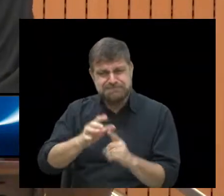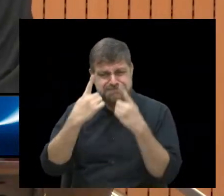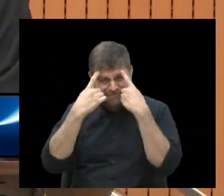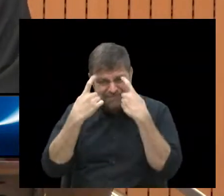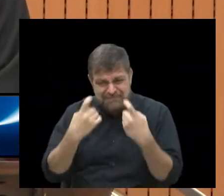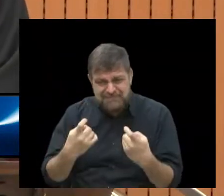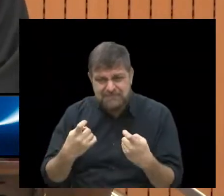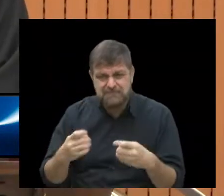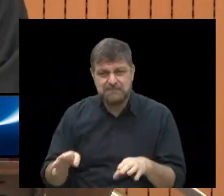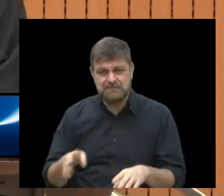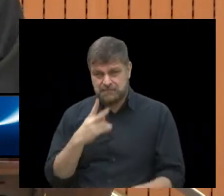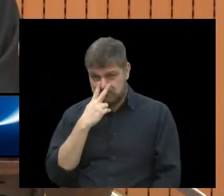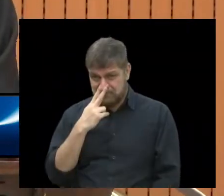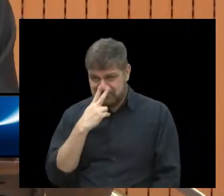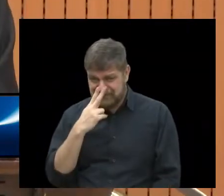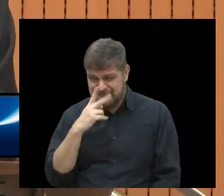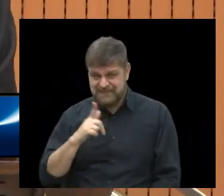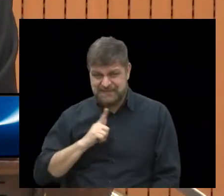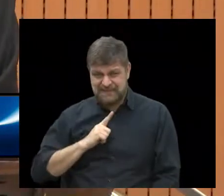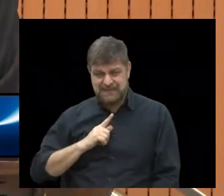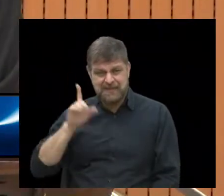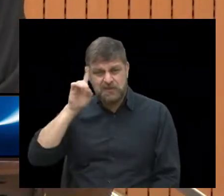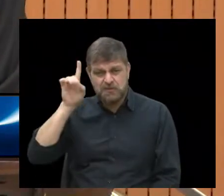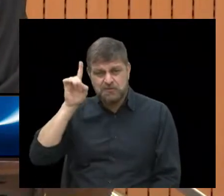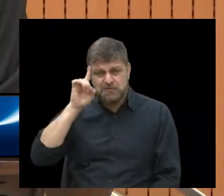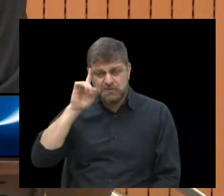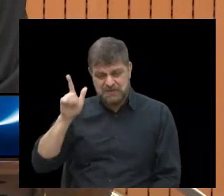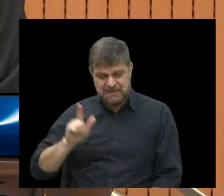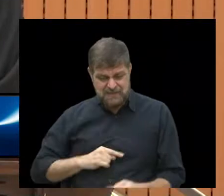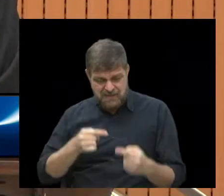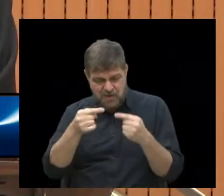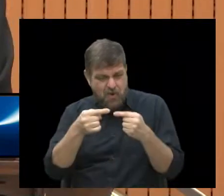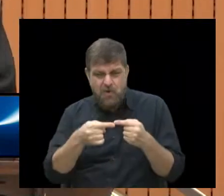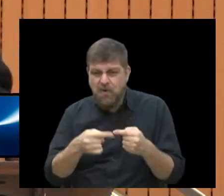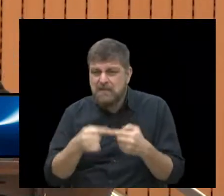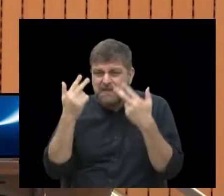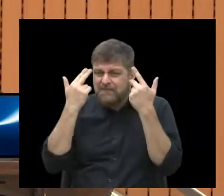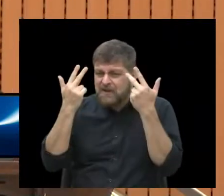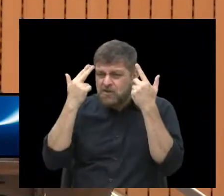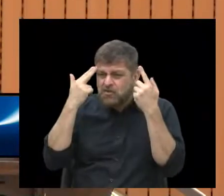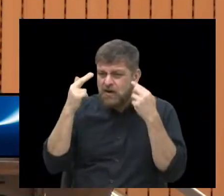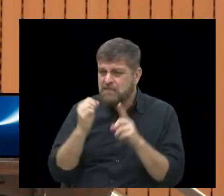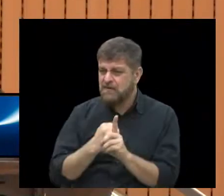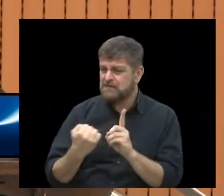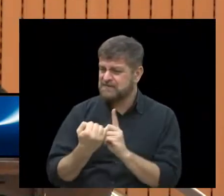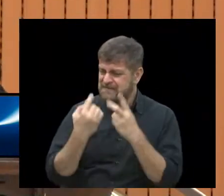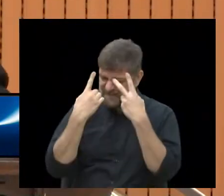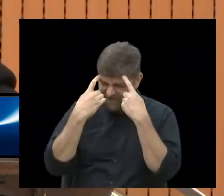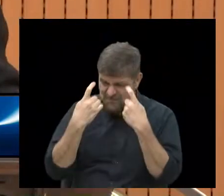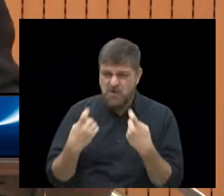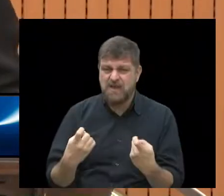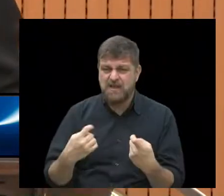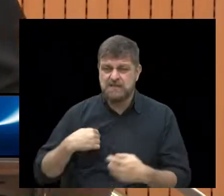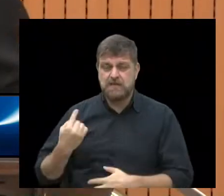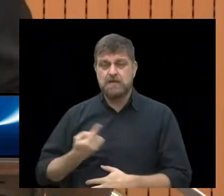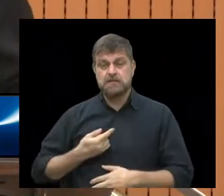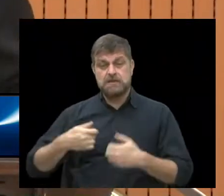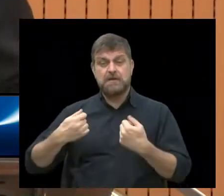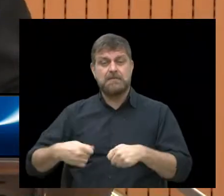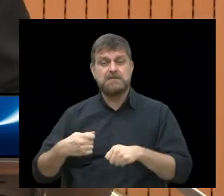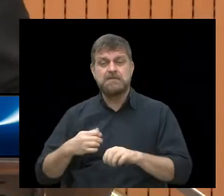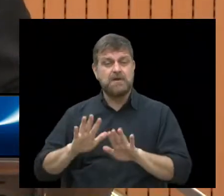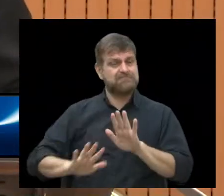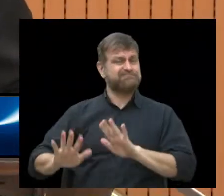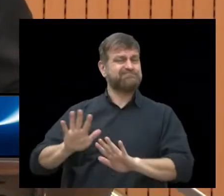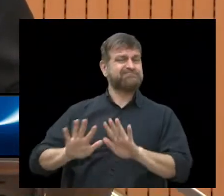a violência está cada dia mais fazendo parte do cotidiano da sociedade. E nós precisamos,